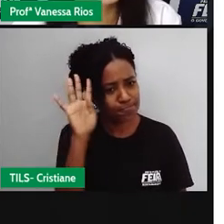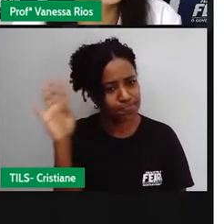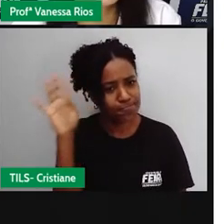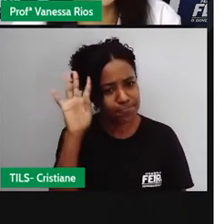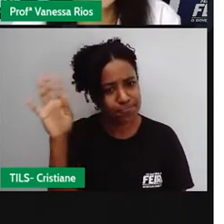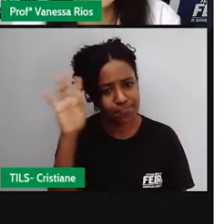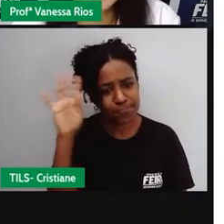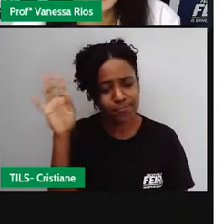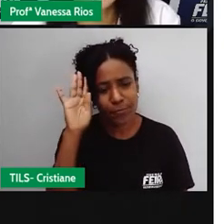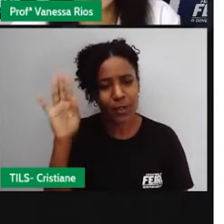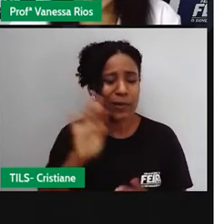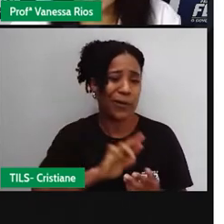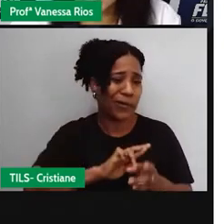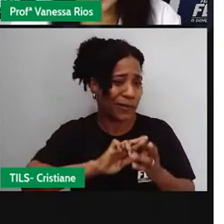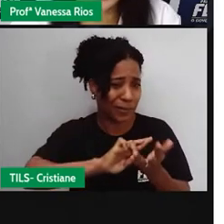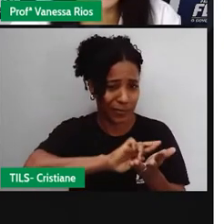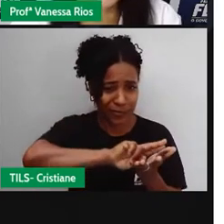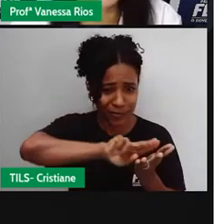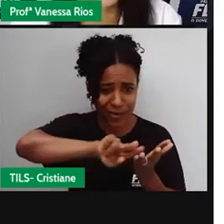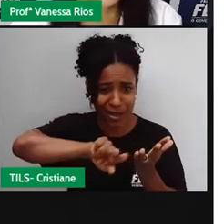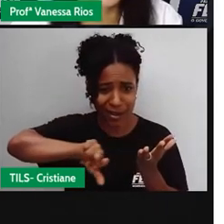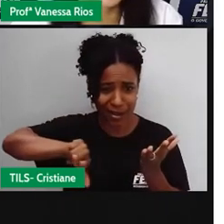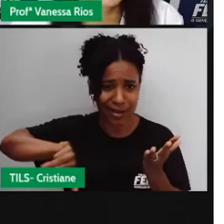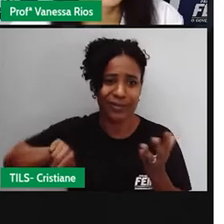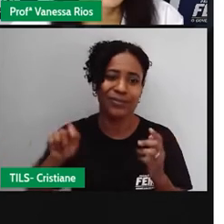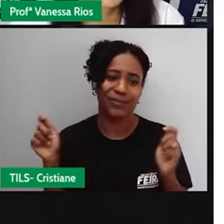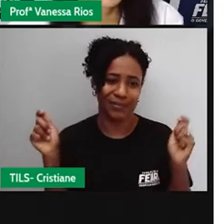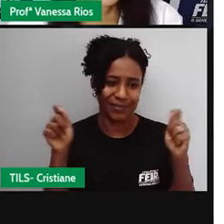sobre diversos assuntos.